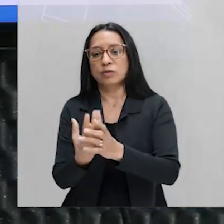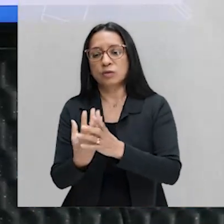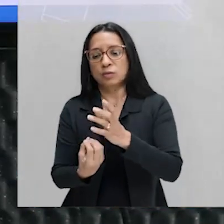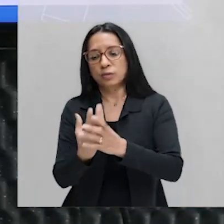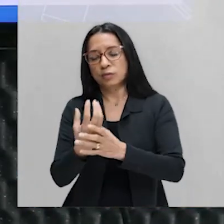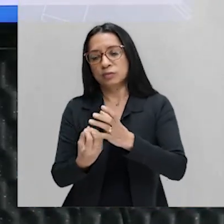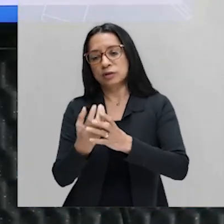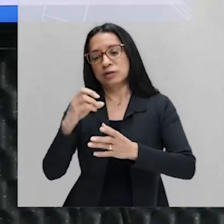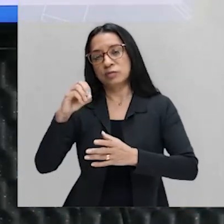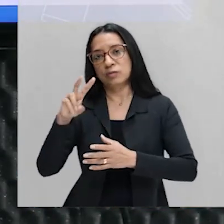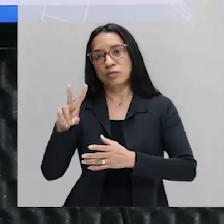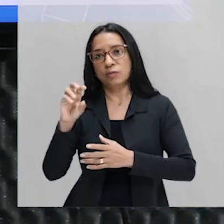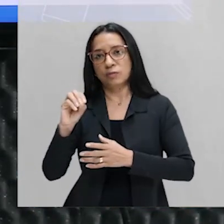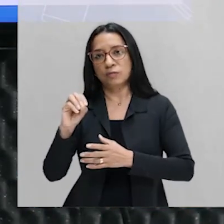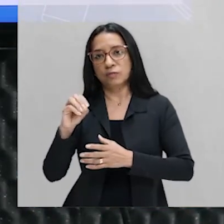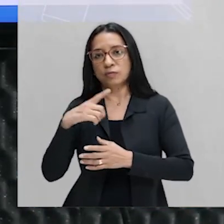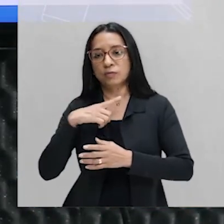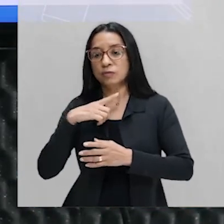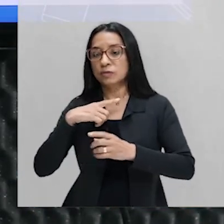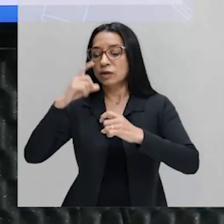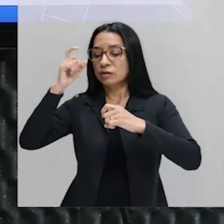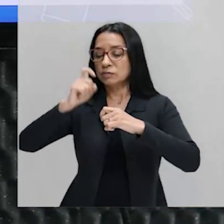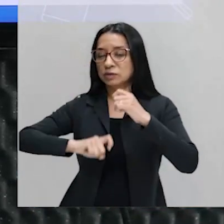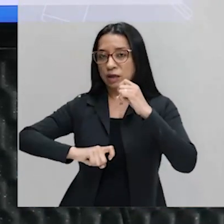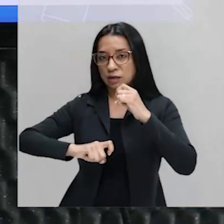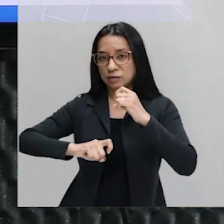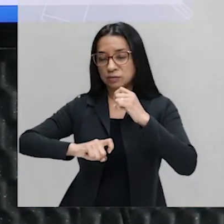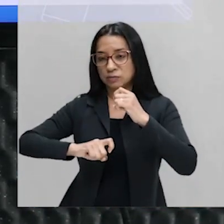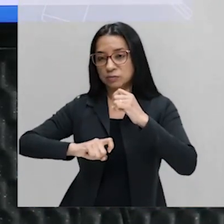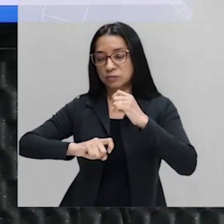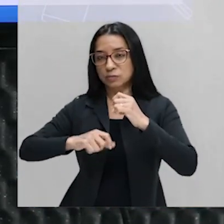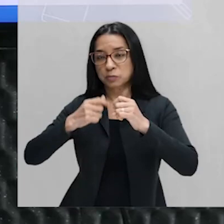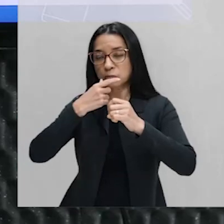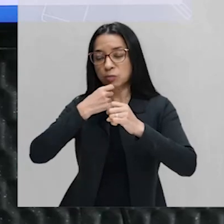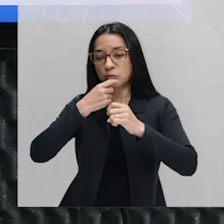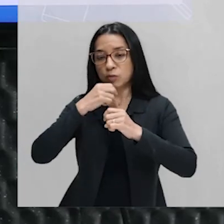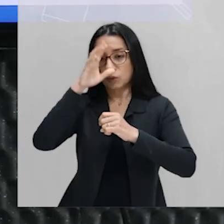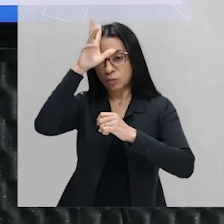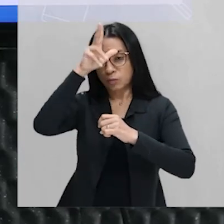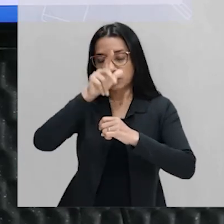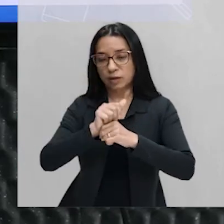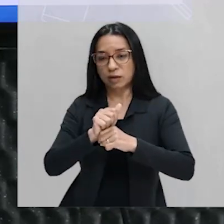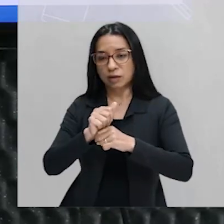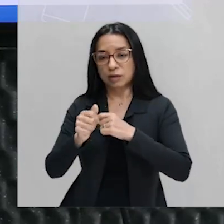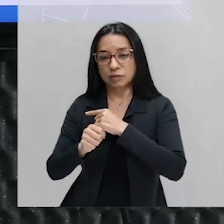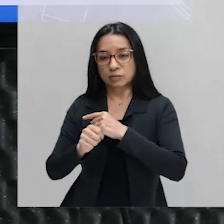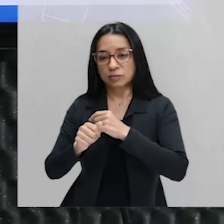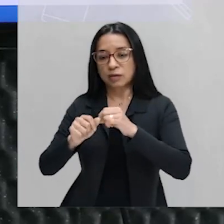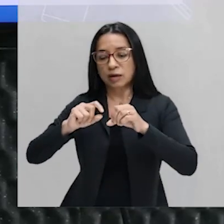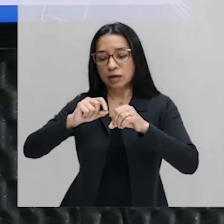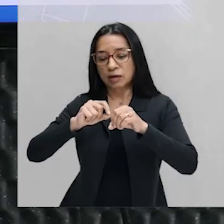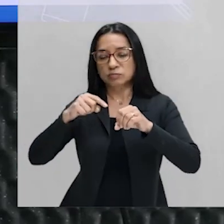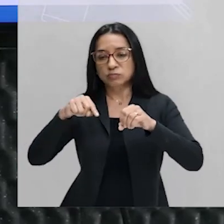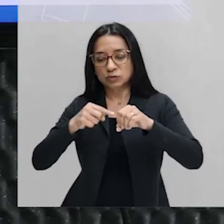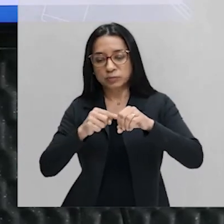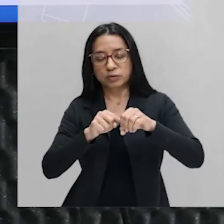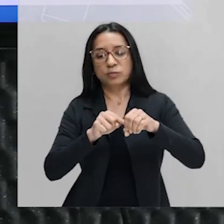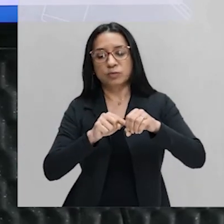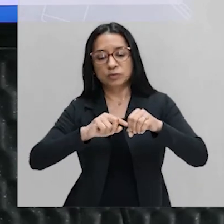ela tem relação sexual lá com o galo, esse espermatozoide que ele libera dentro dela, ele pode